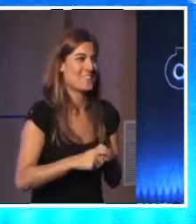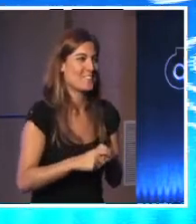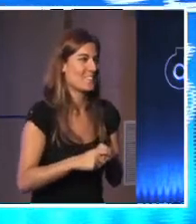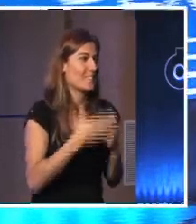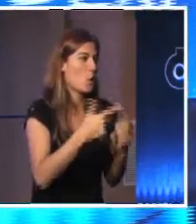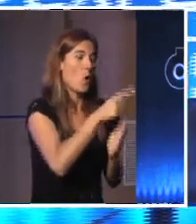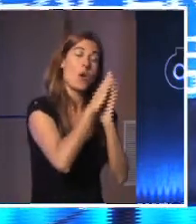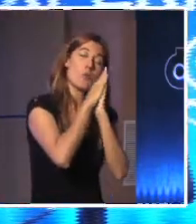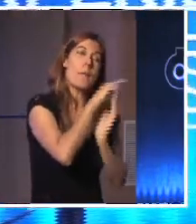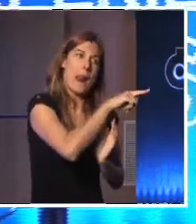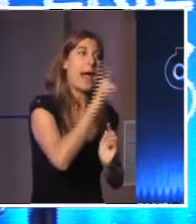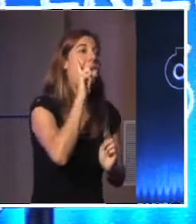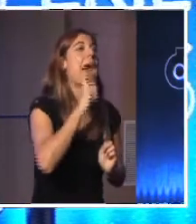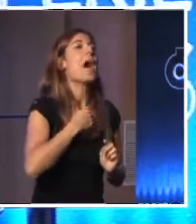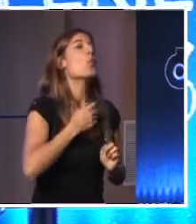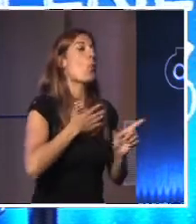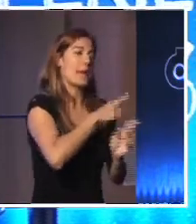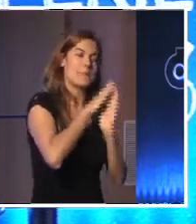está a dormir no colo da dona.